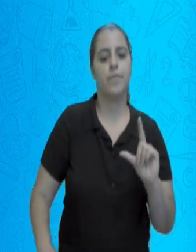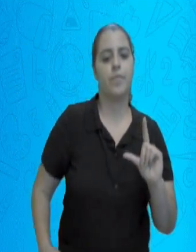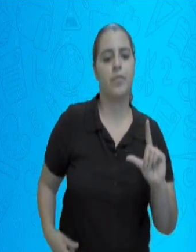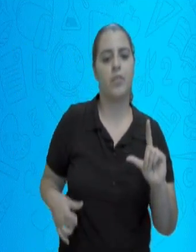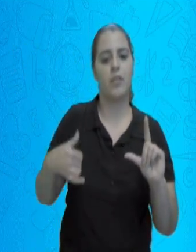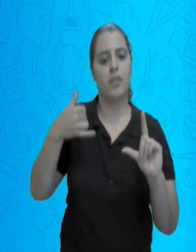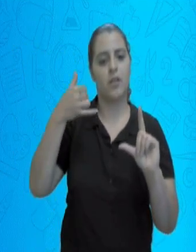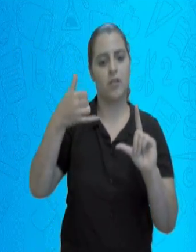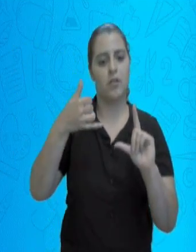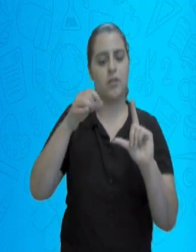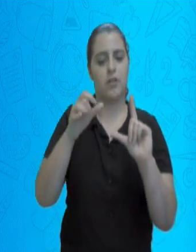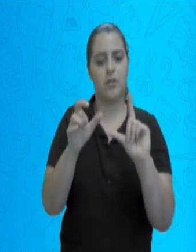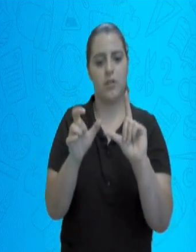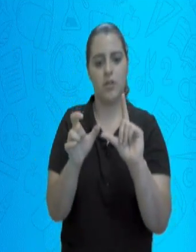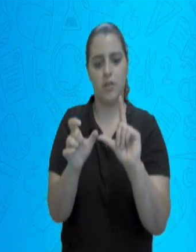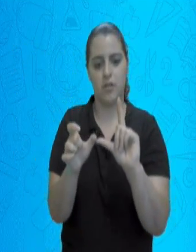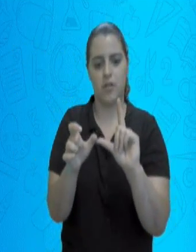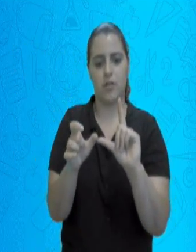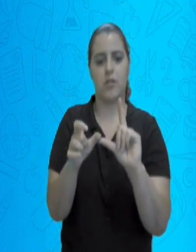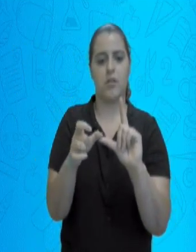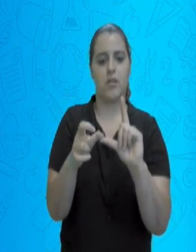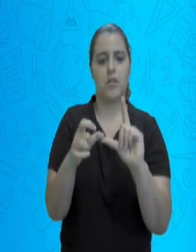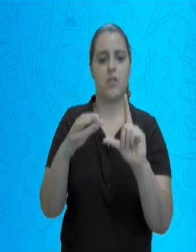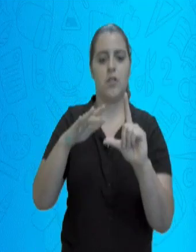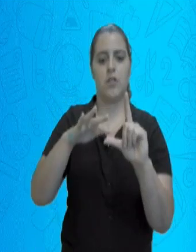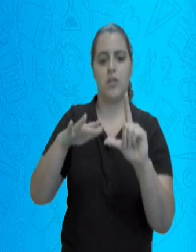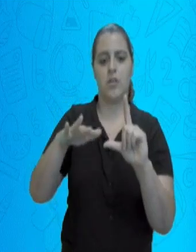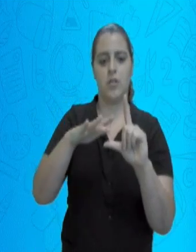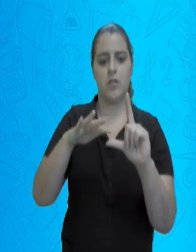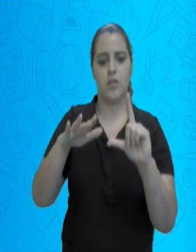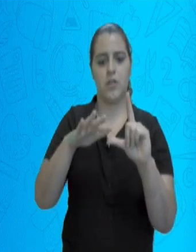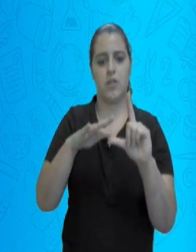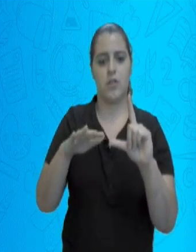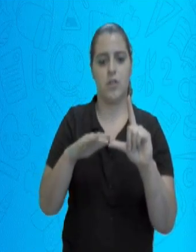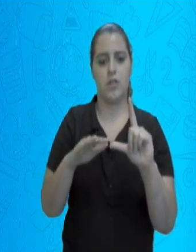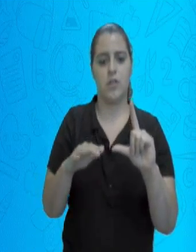basta apontar a câmera do seu celular para a imagem que aparece no canto da